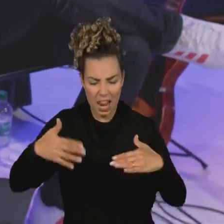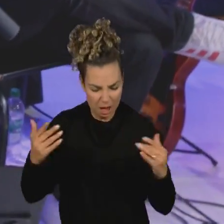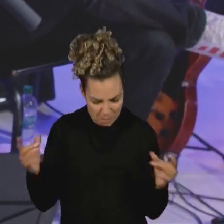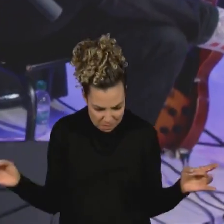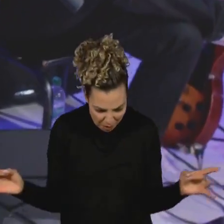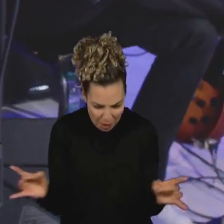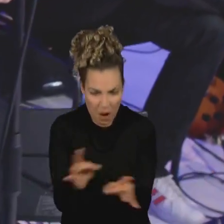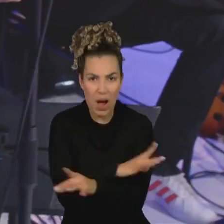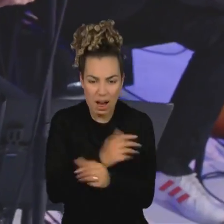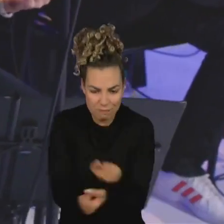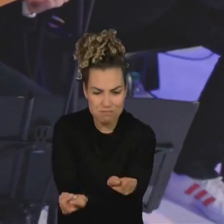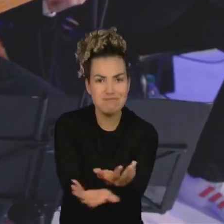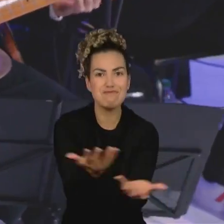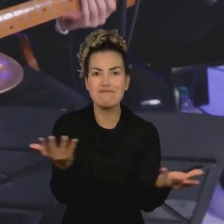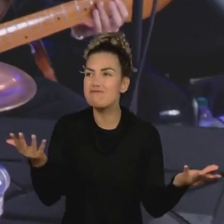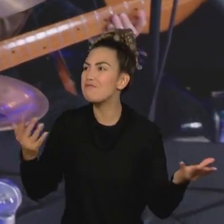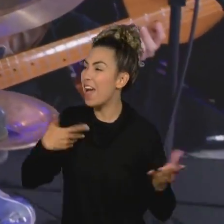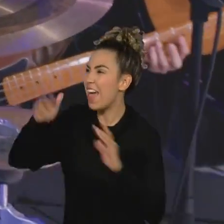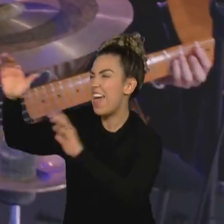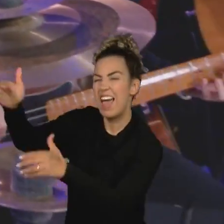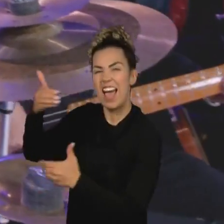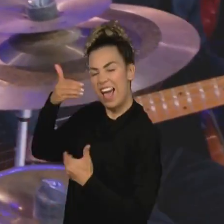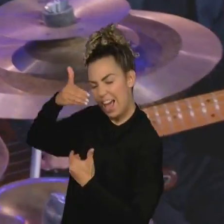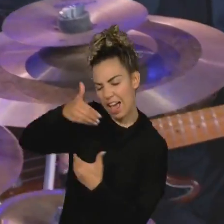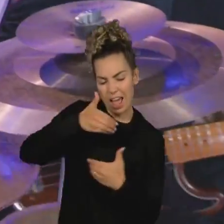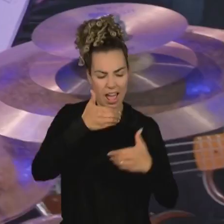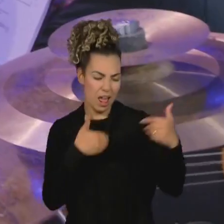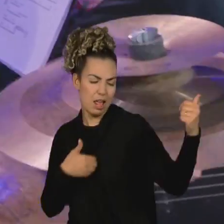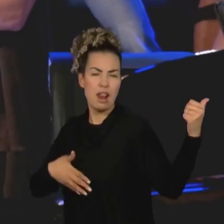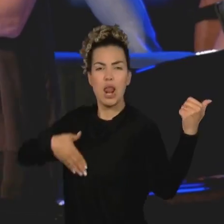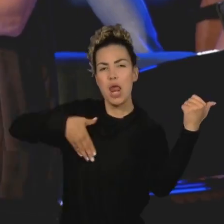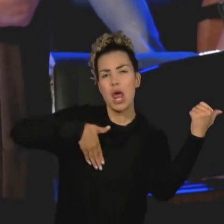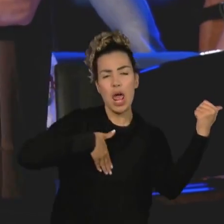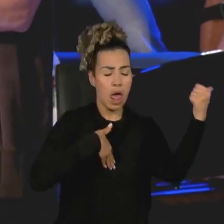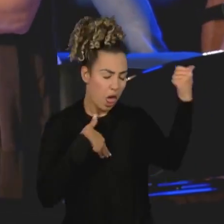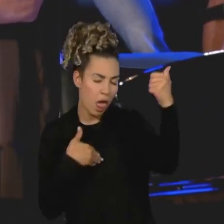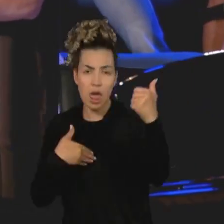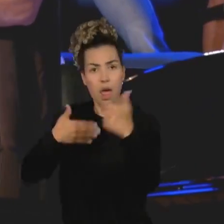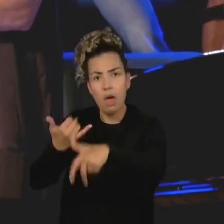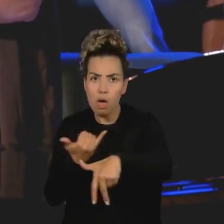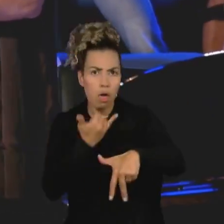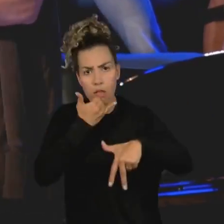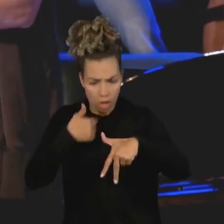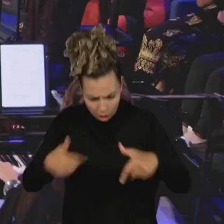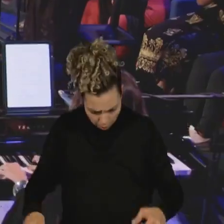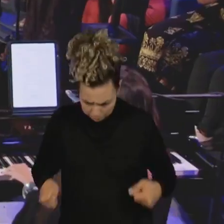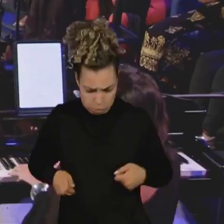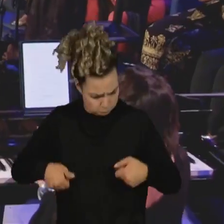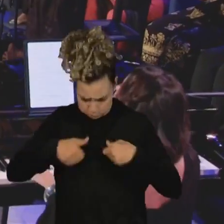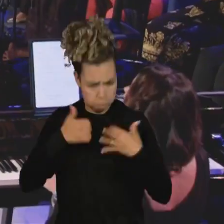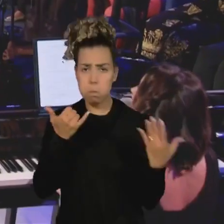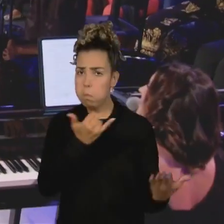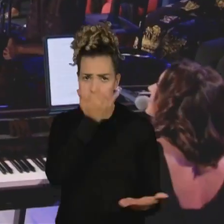linha falsa e a calça rasgou. Só chia não